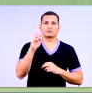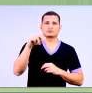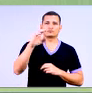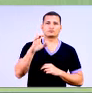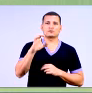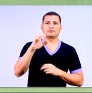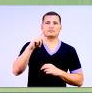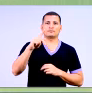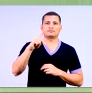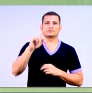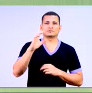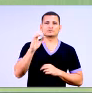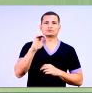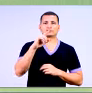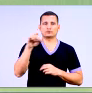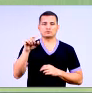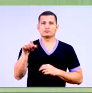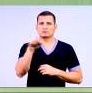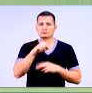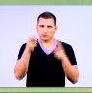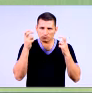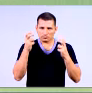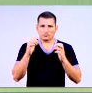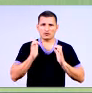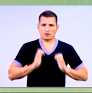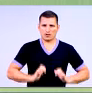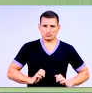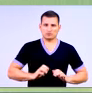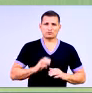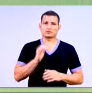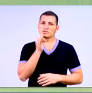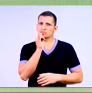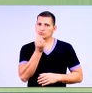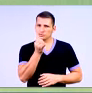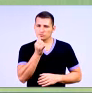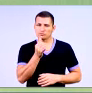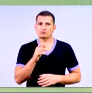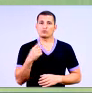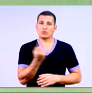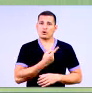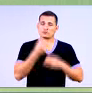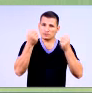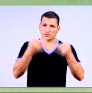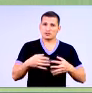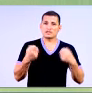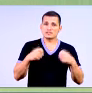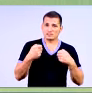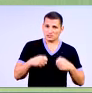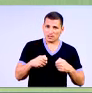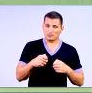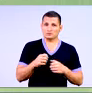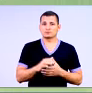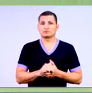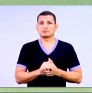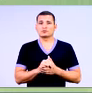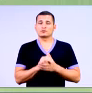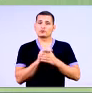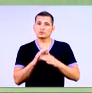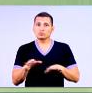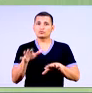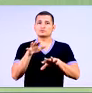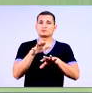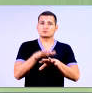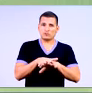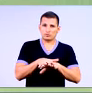ética do discurso, nós falamos da necessidade da inclusão e do direito de fala, porque todos